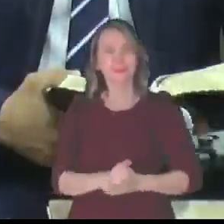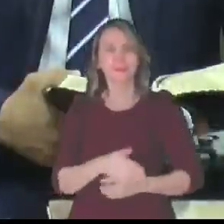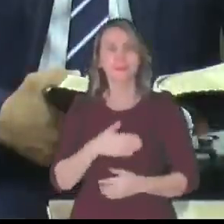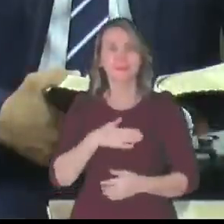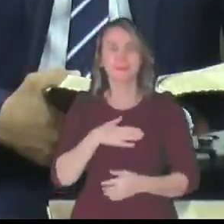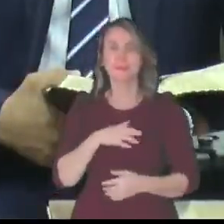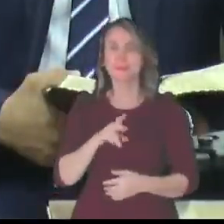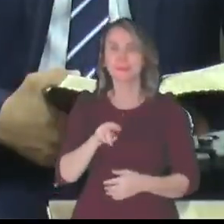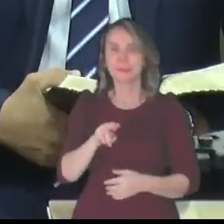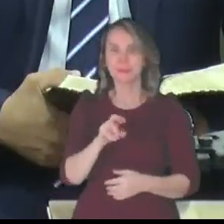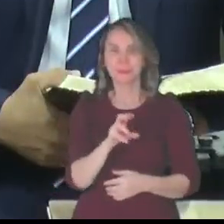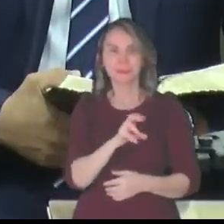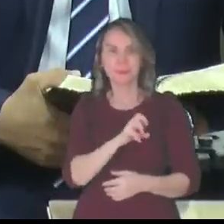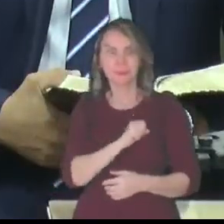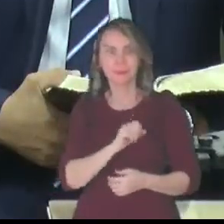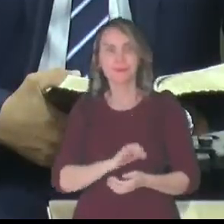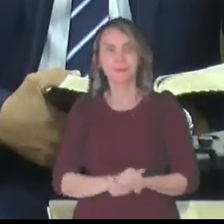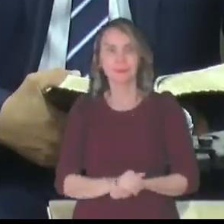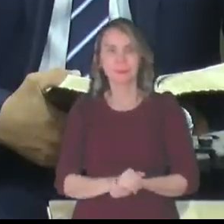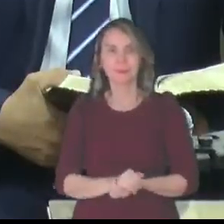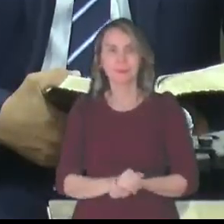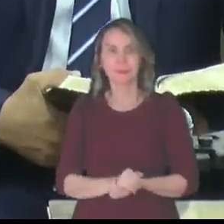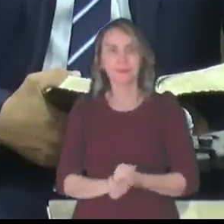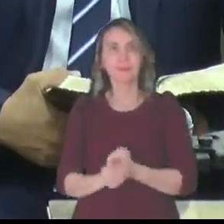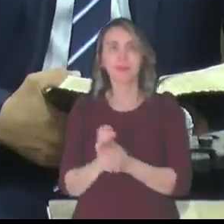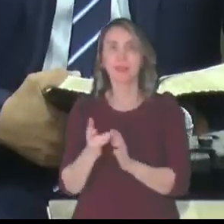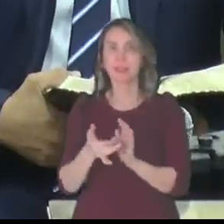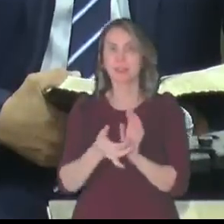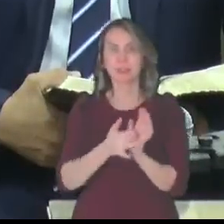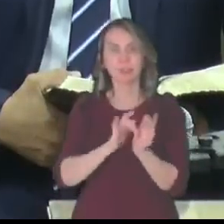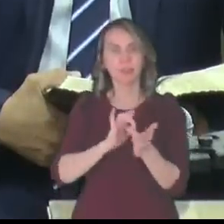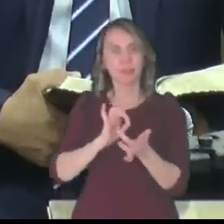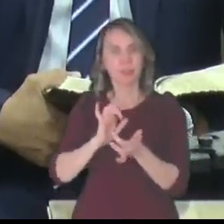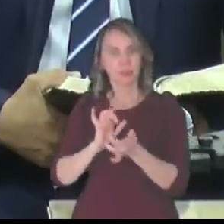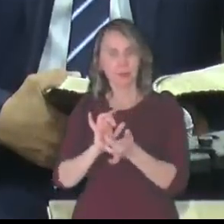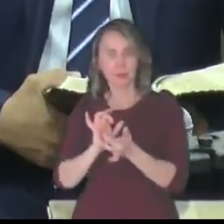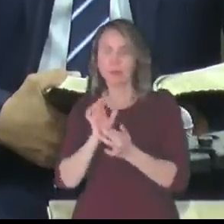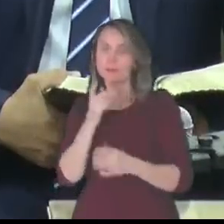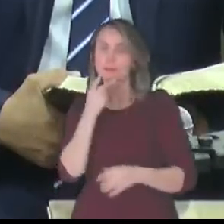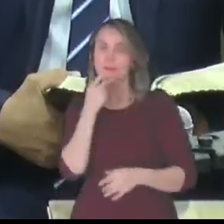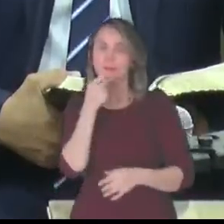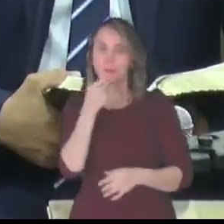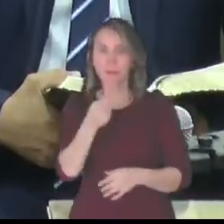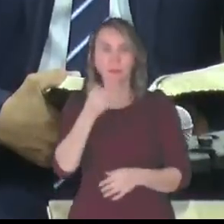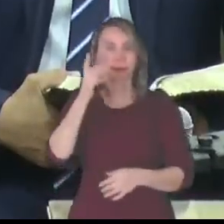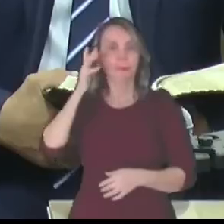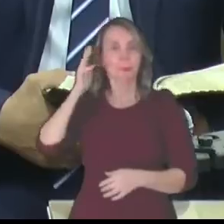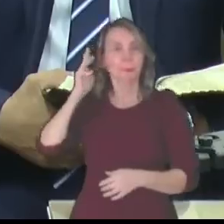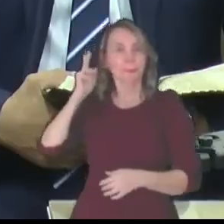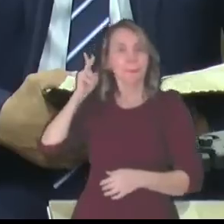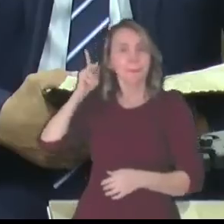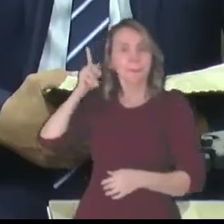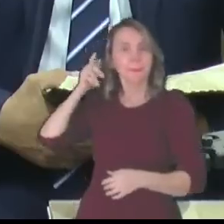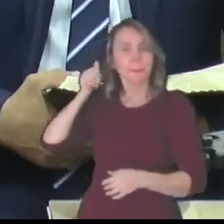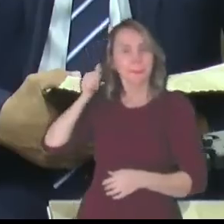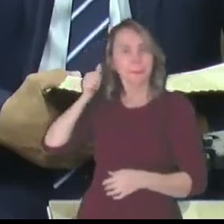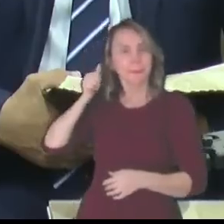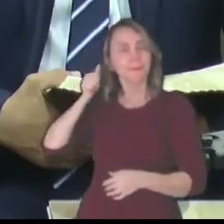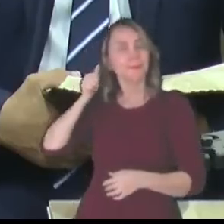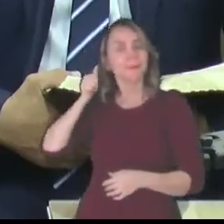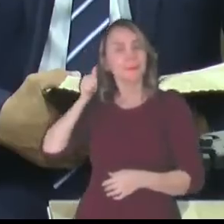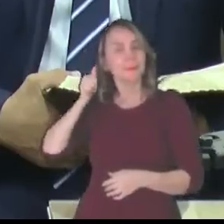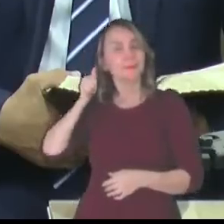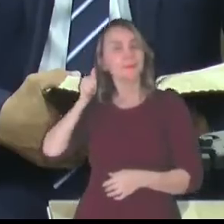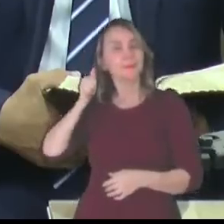a cola irmãos amados Jesus Ele está dizendo que de madrugada ele está no Monte da